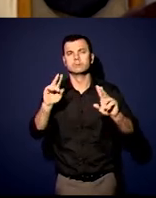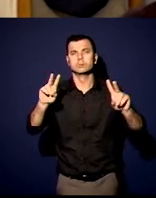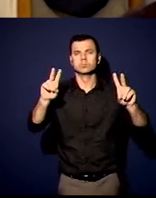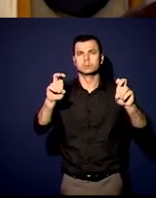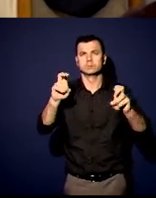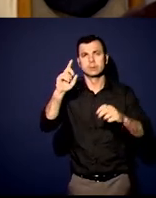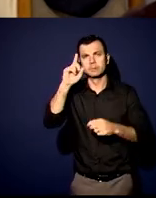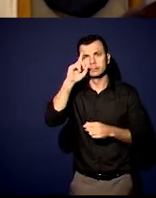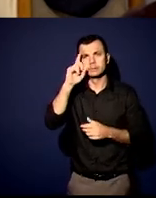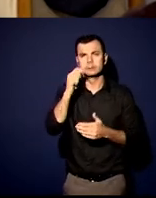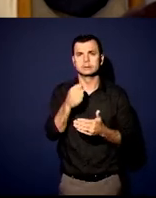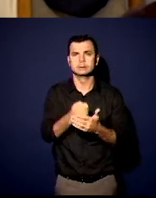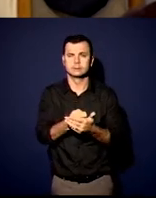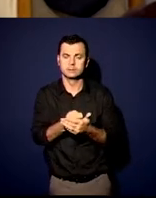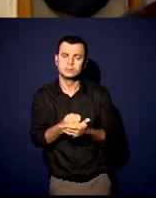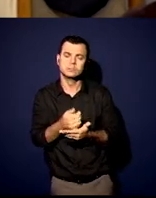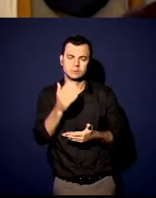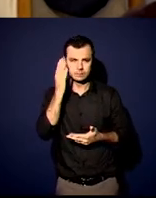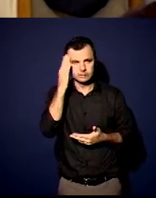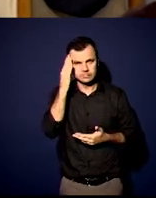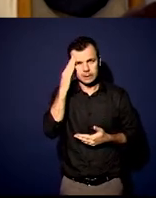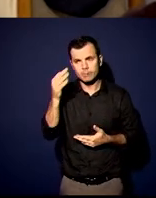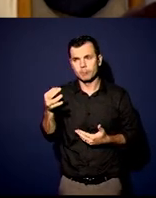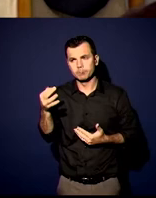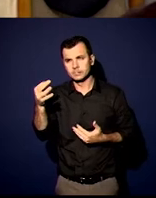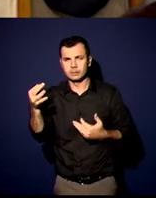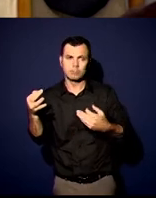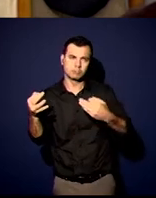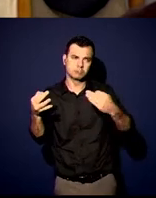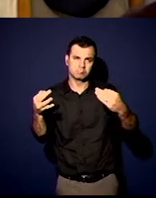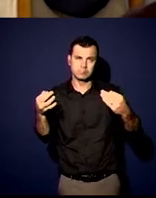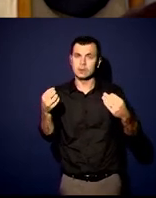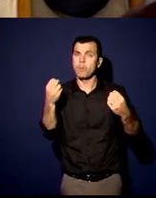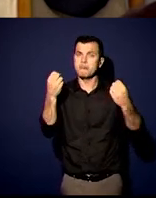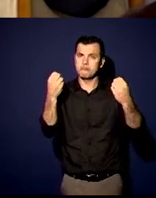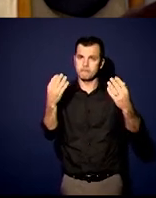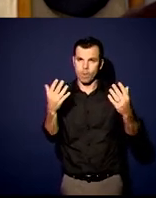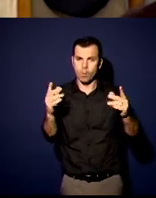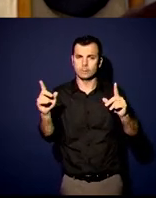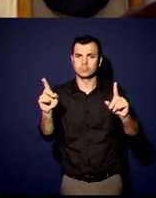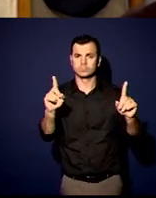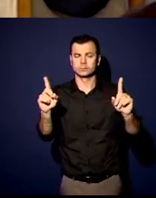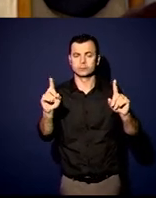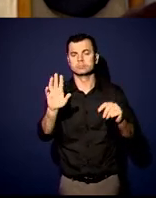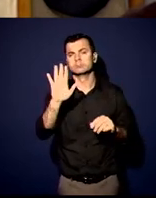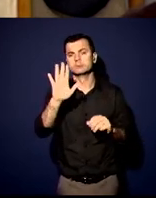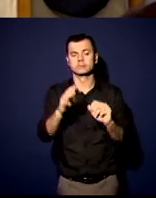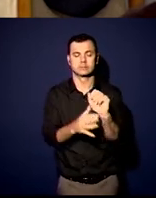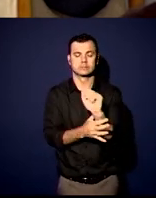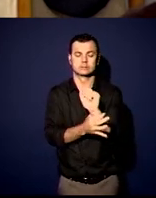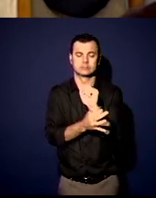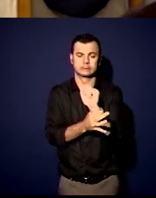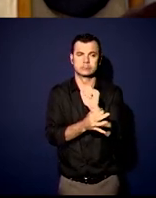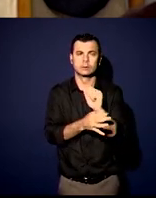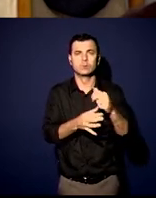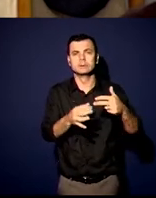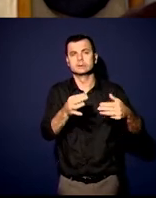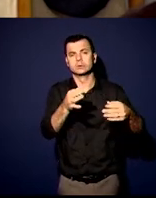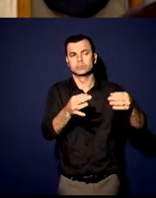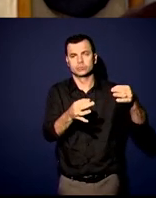decisão porque existem bons argumentos de ambos os lados mas a questão da segurança jurídica ela ela é